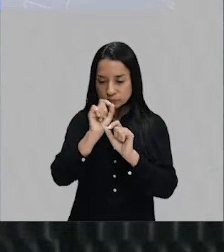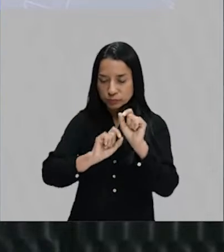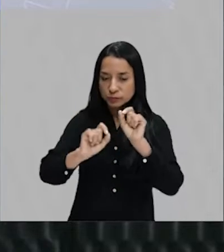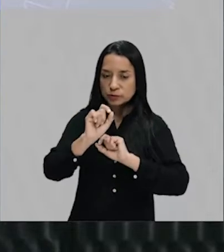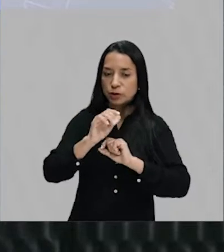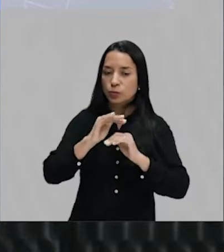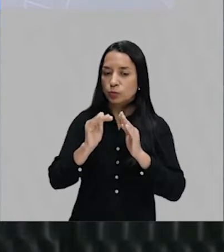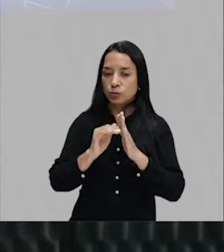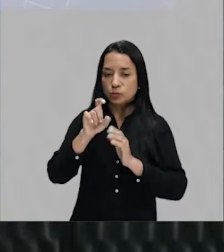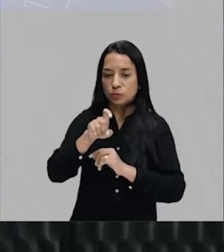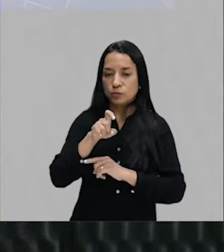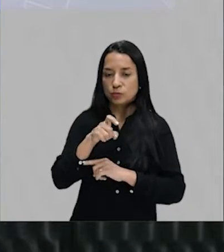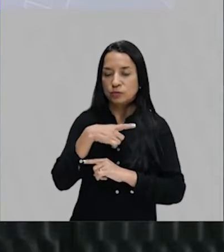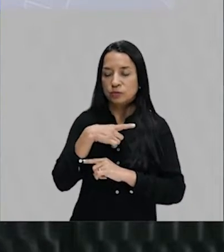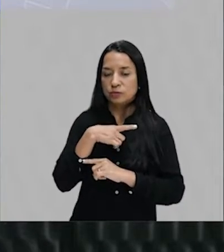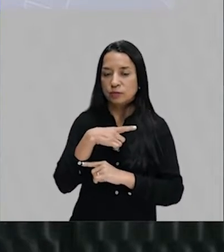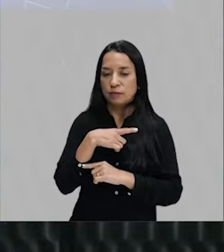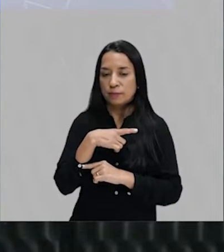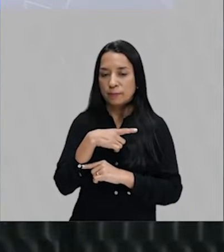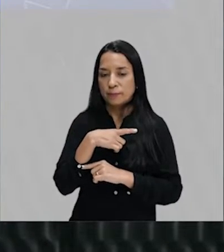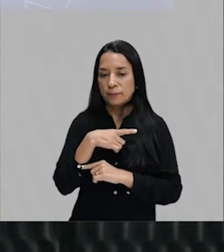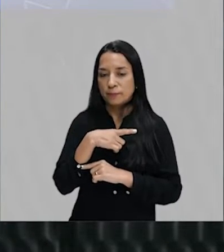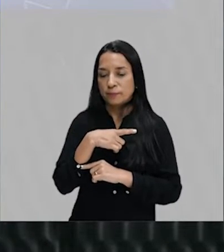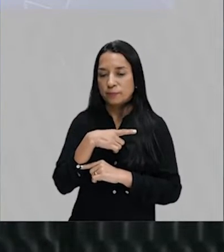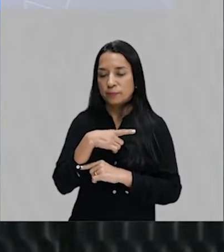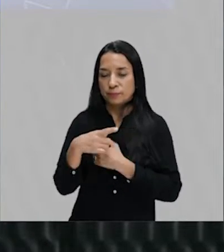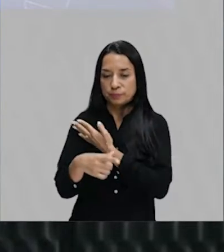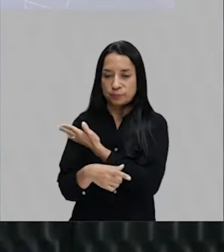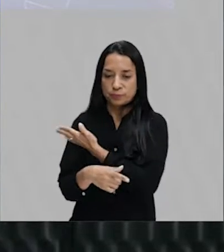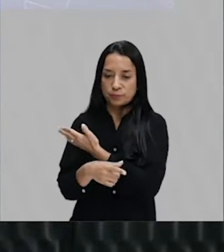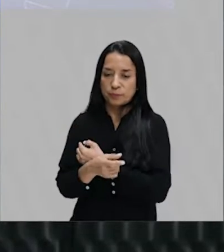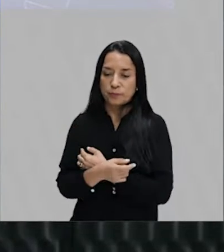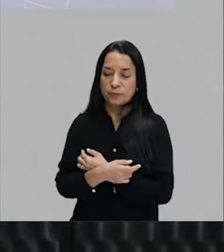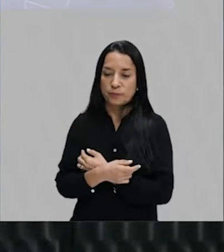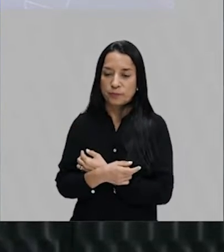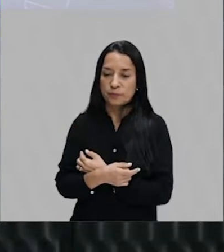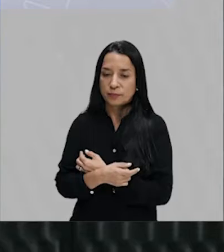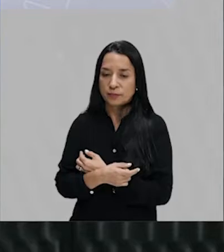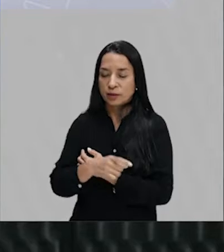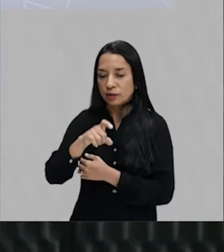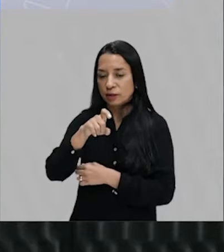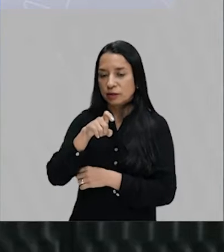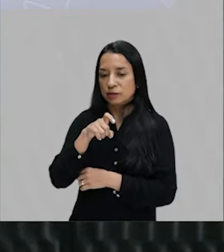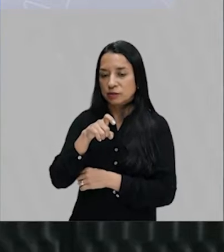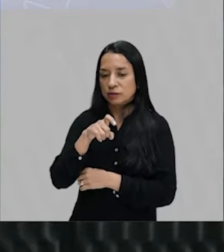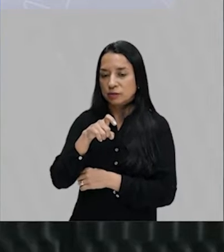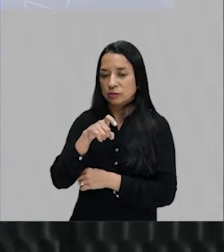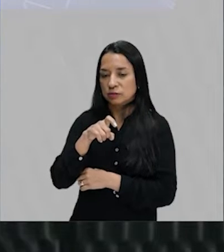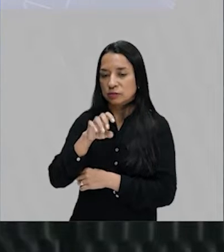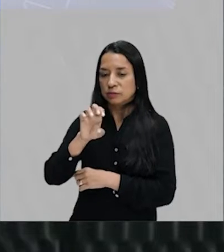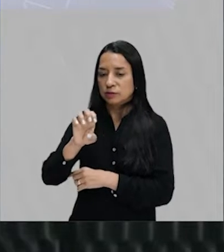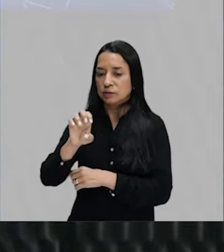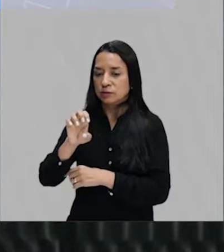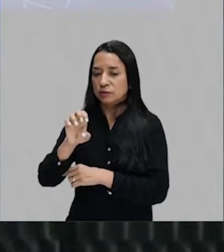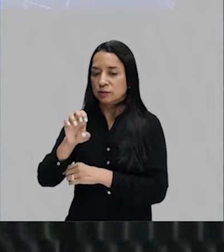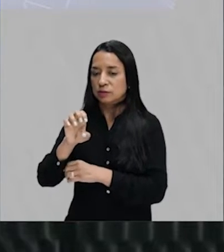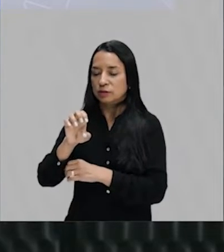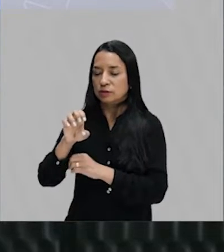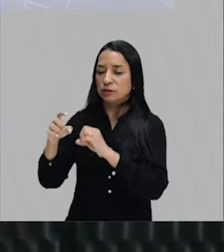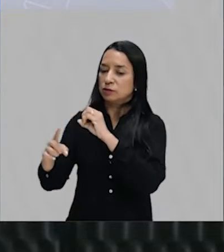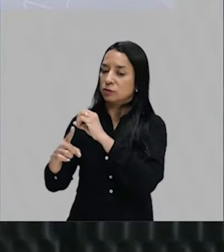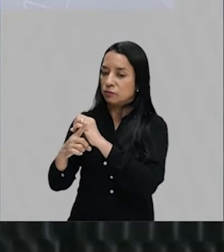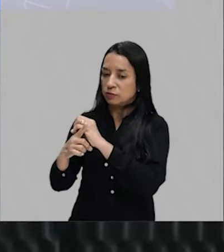para todos x existe né a implicação de que se o x está no vazio então